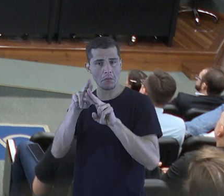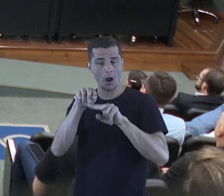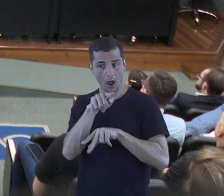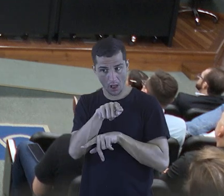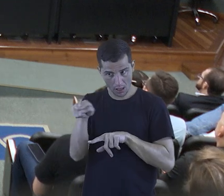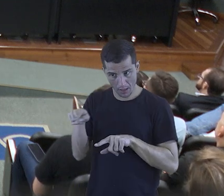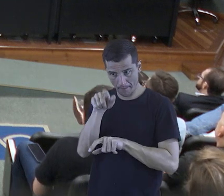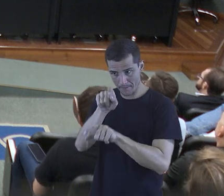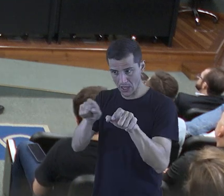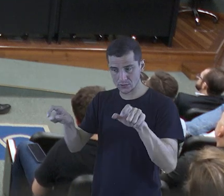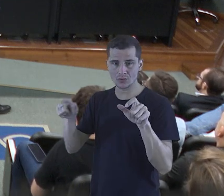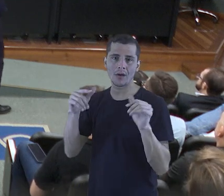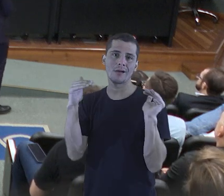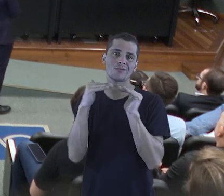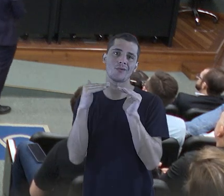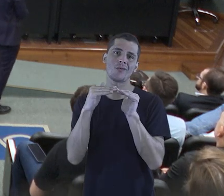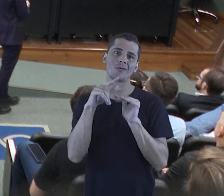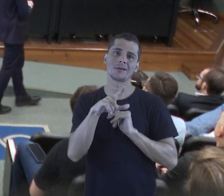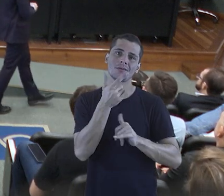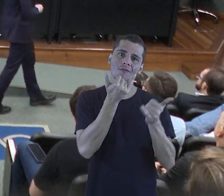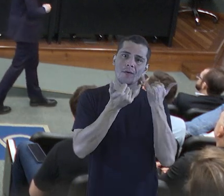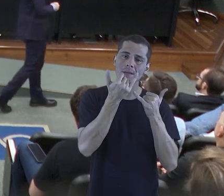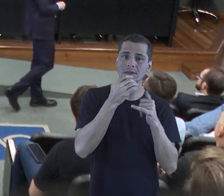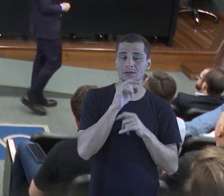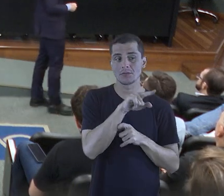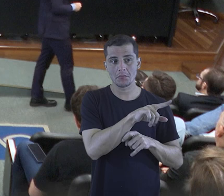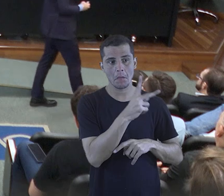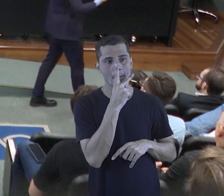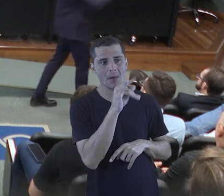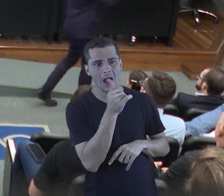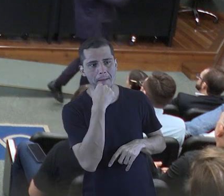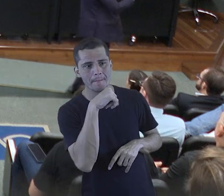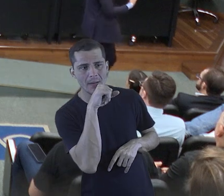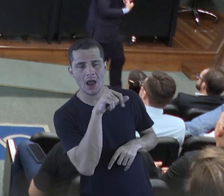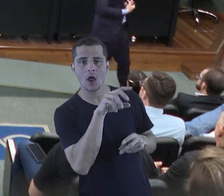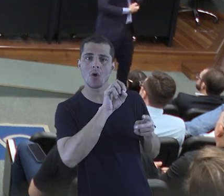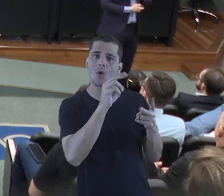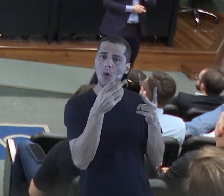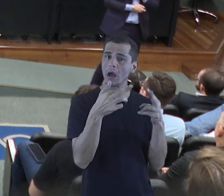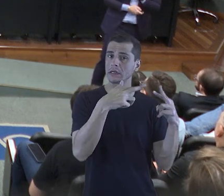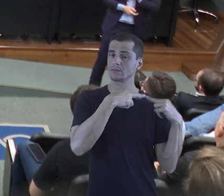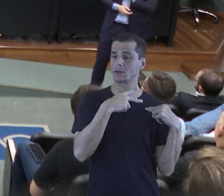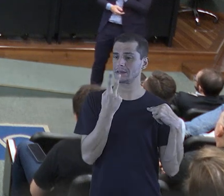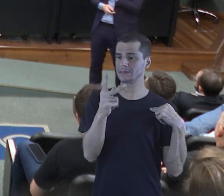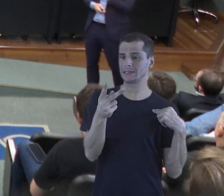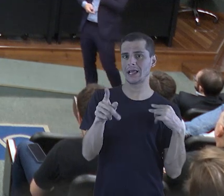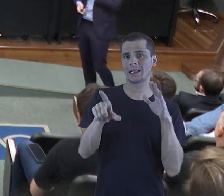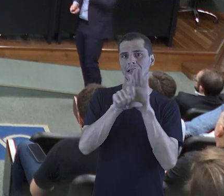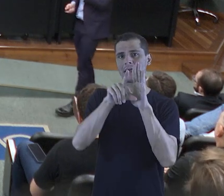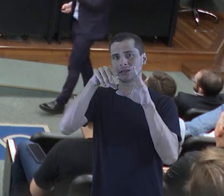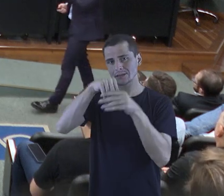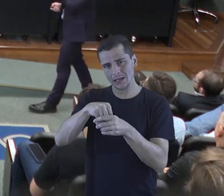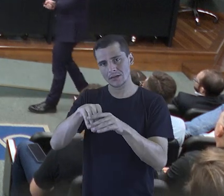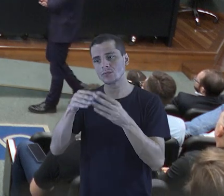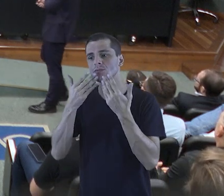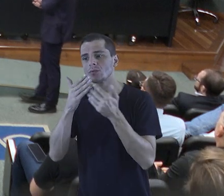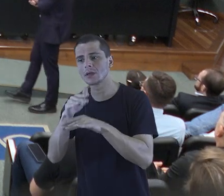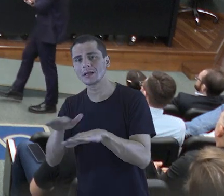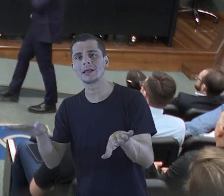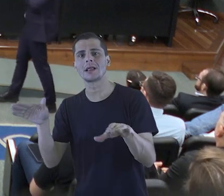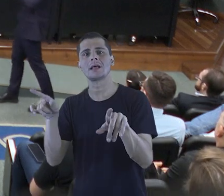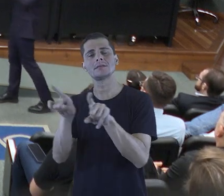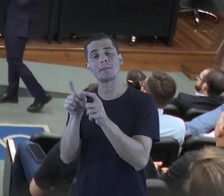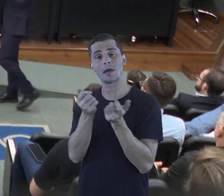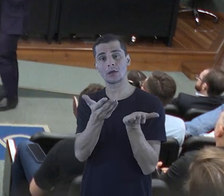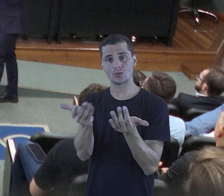específico dado por pelo menos um dos pais ou do responsável legal. Então, toda essa ficha de cadastramento e etc. tem que pressupor essas